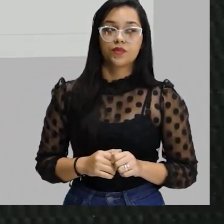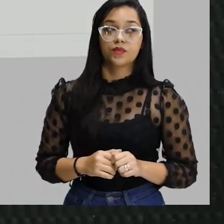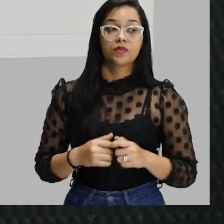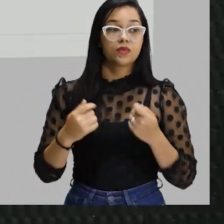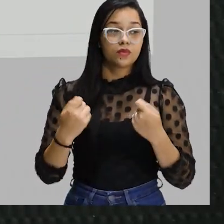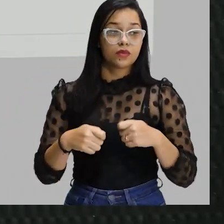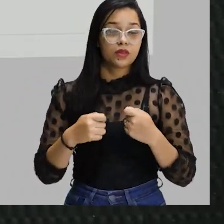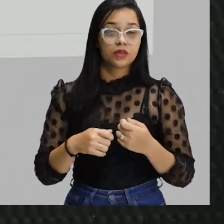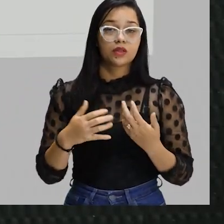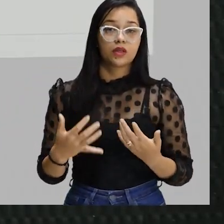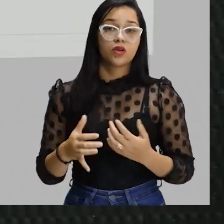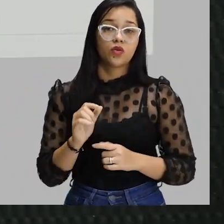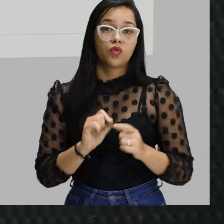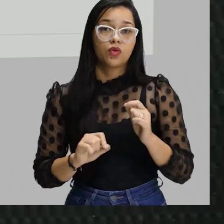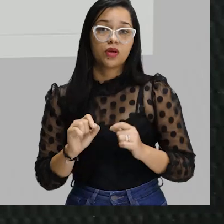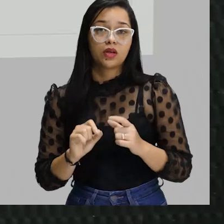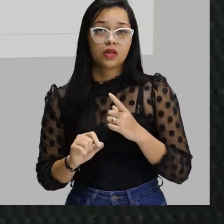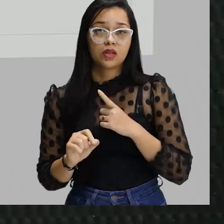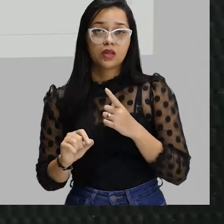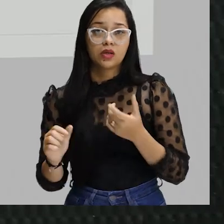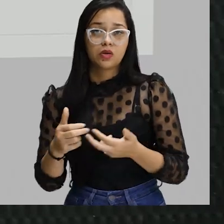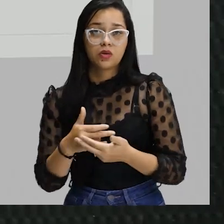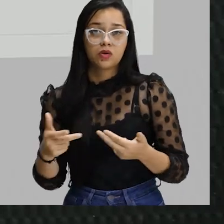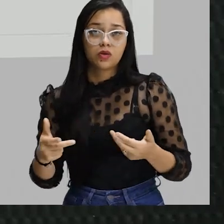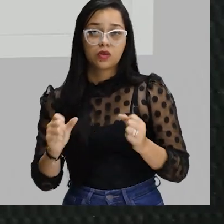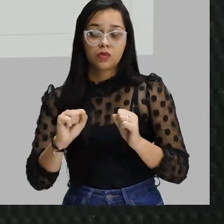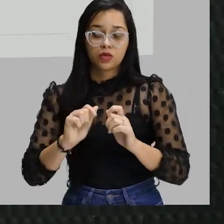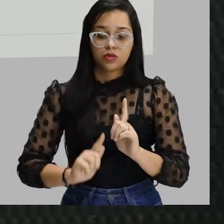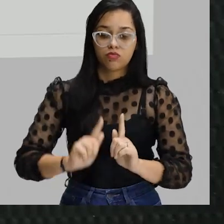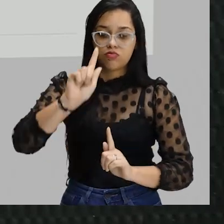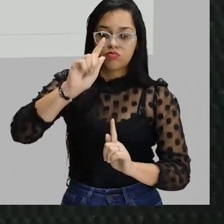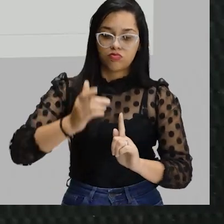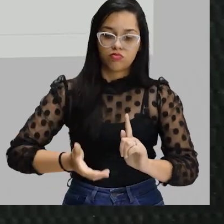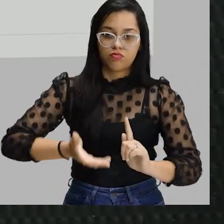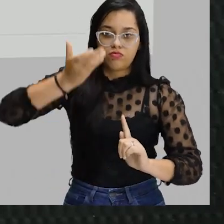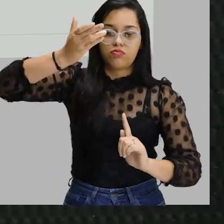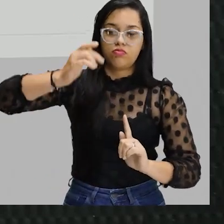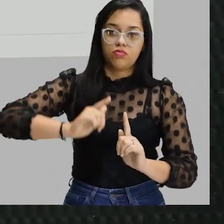nele precisa agir alguma coisa que empurre ele para cima.